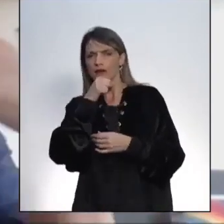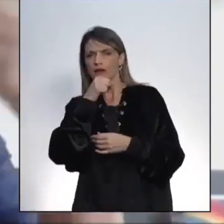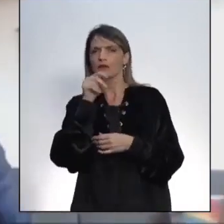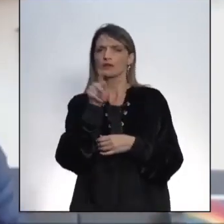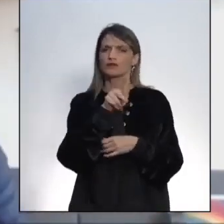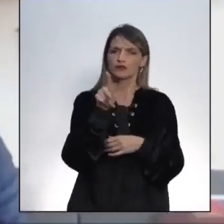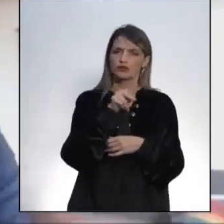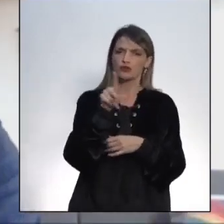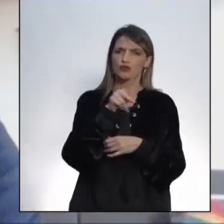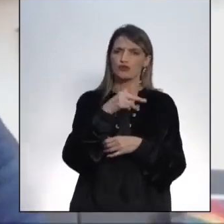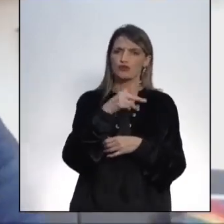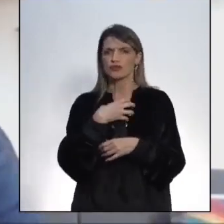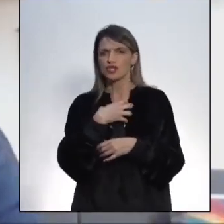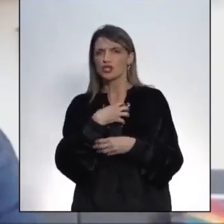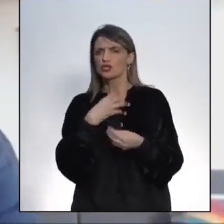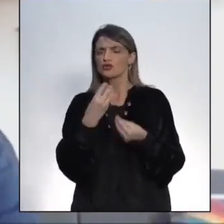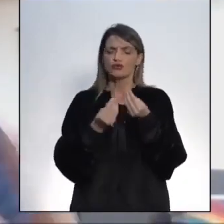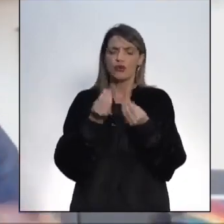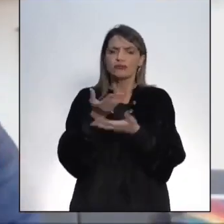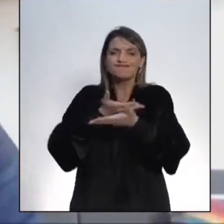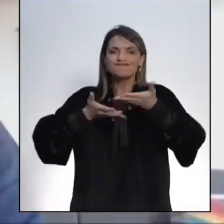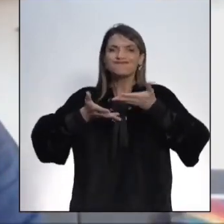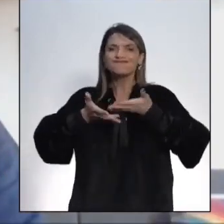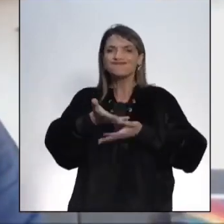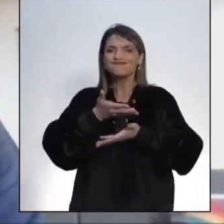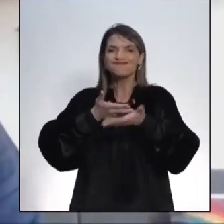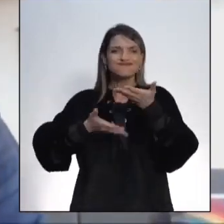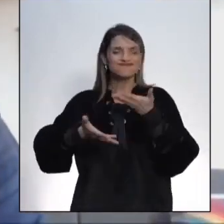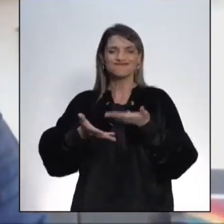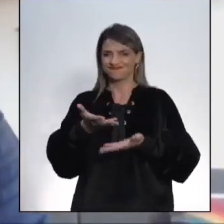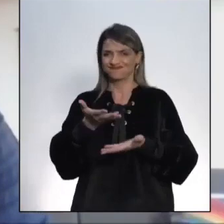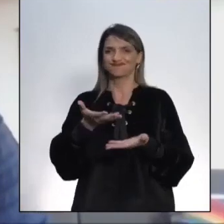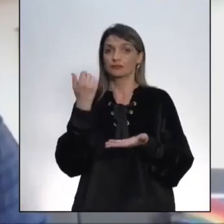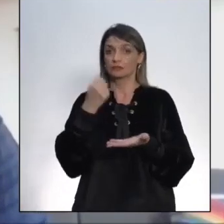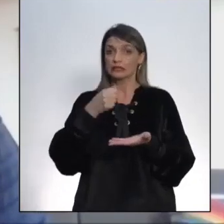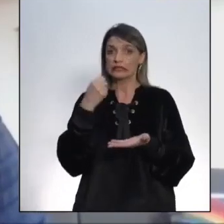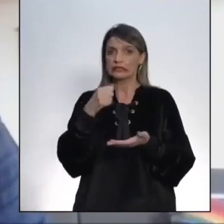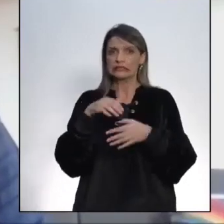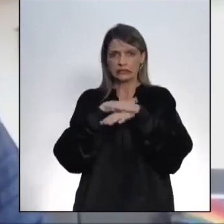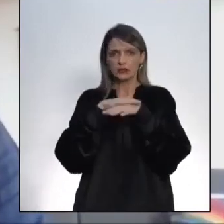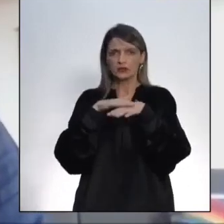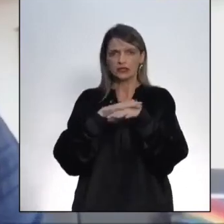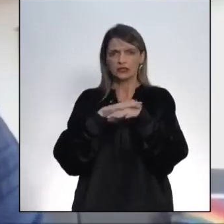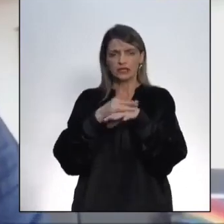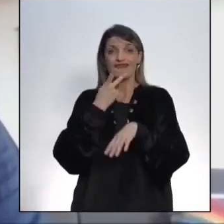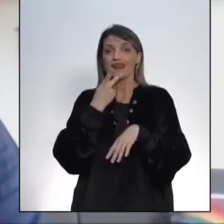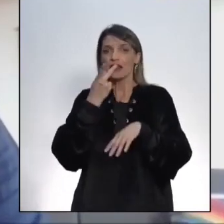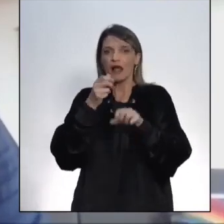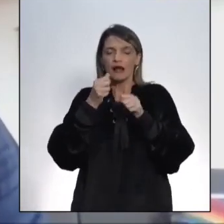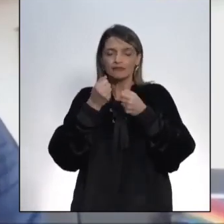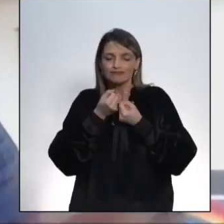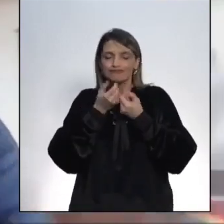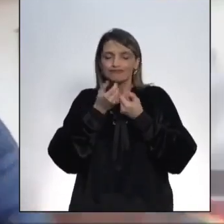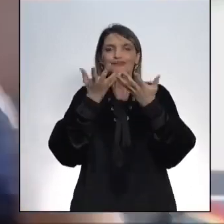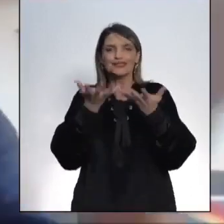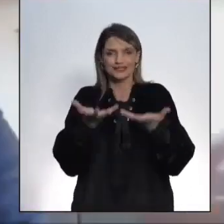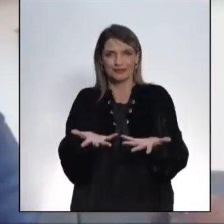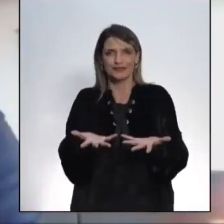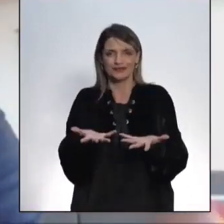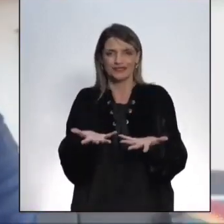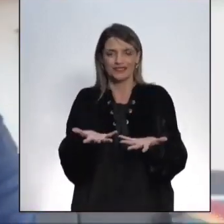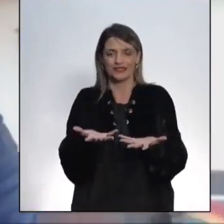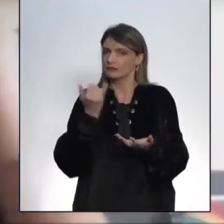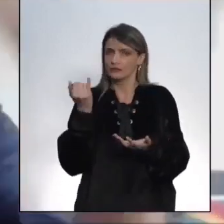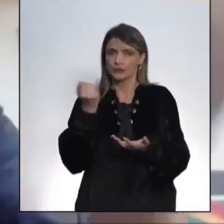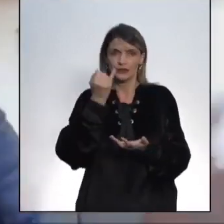sentindo, essa semana foi difícil, o que vocês estão fazendo para resolver, e falar sobre o que a gente está sentindo, eu acho que é fundamental. Isso tudo